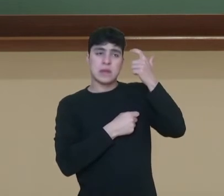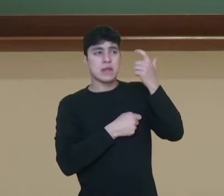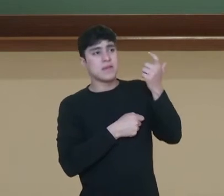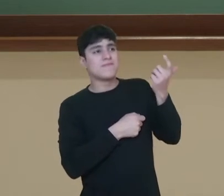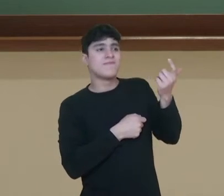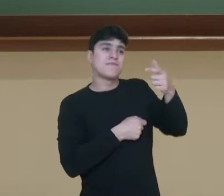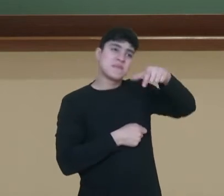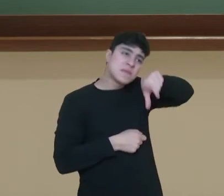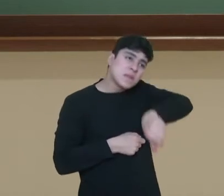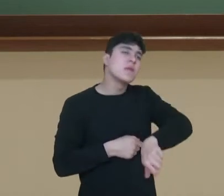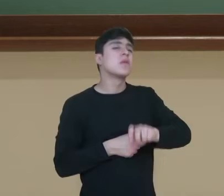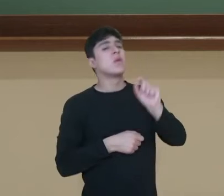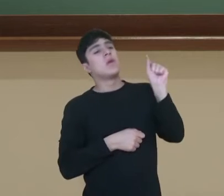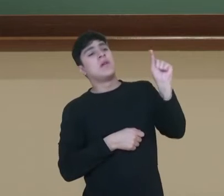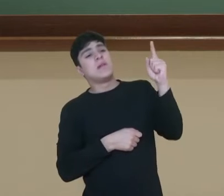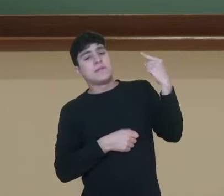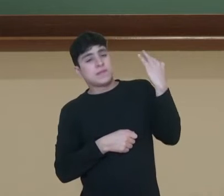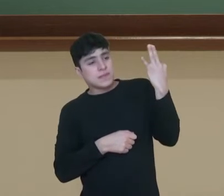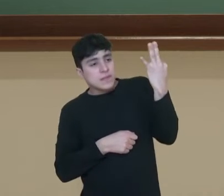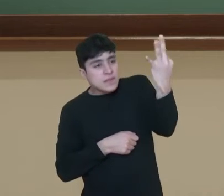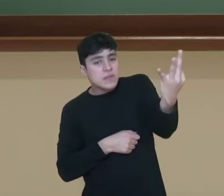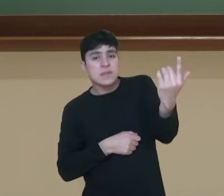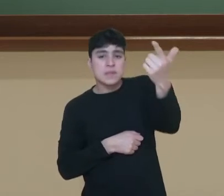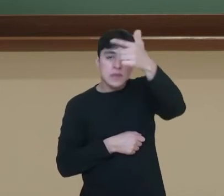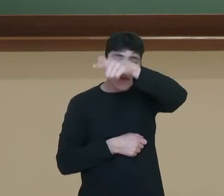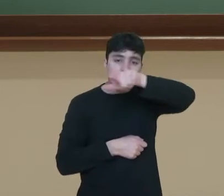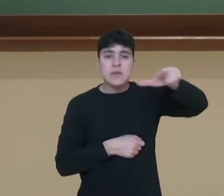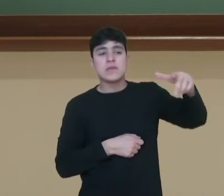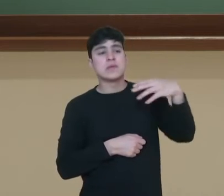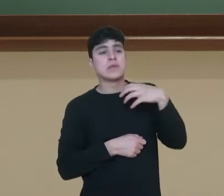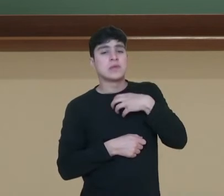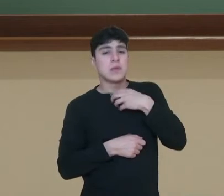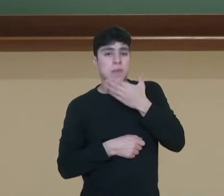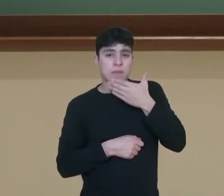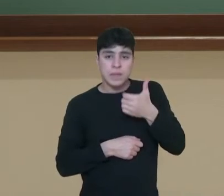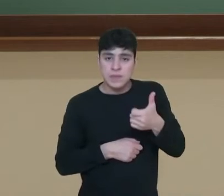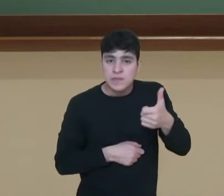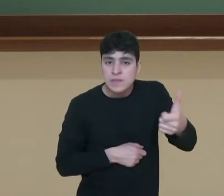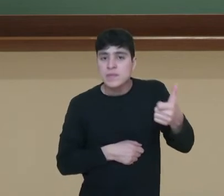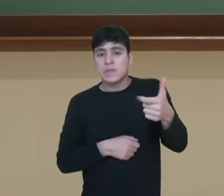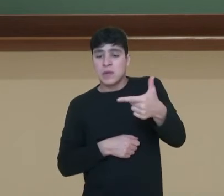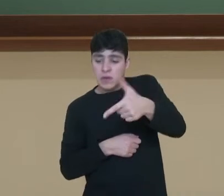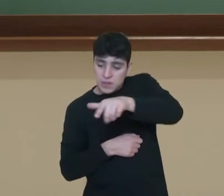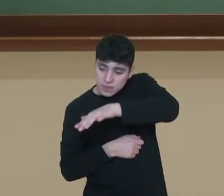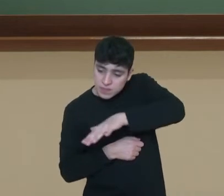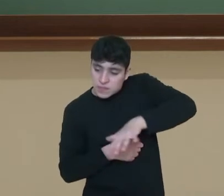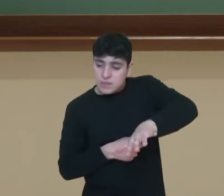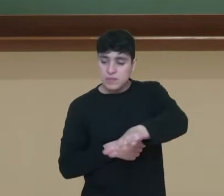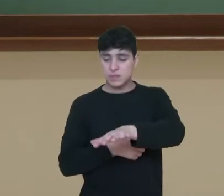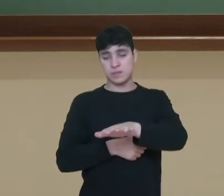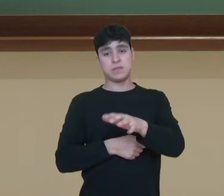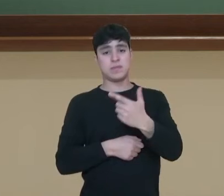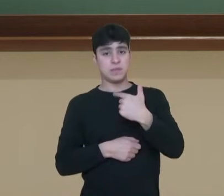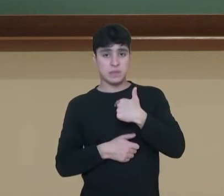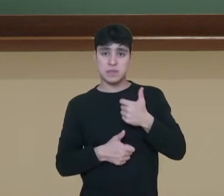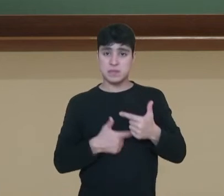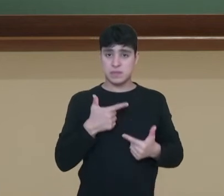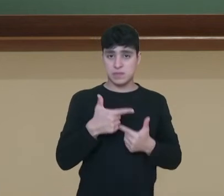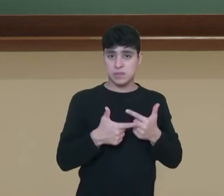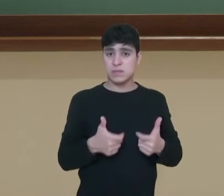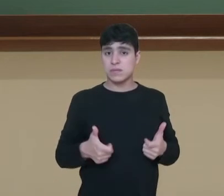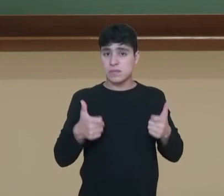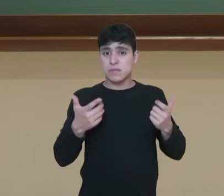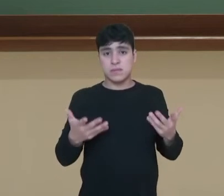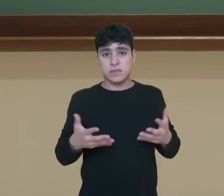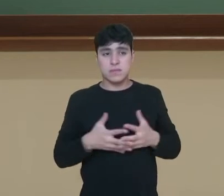vez, mas de outra maneira funcionaria melhor, em outra área eu trabalho melhor,